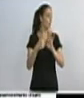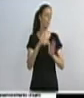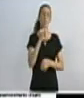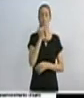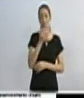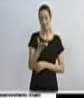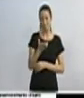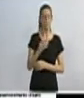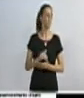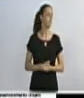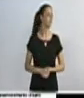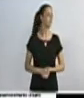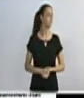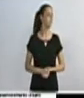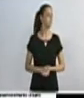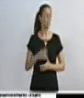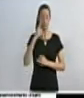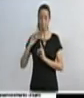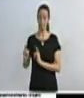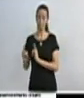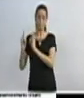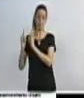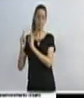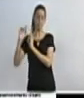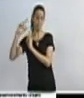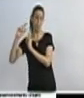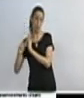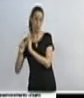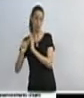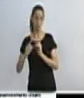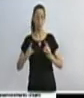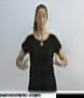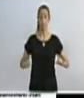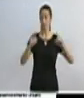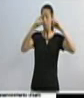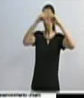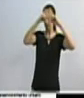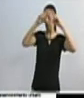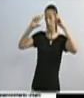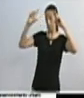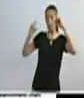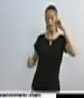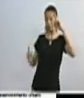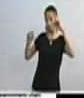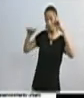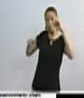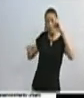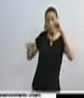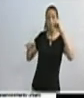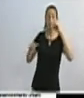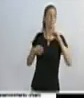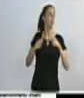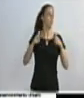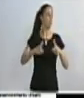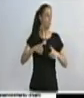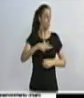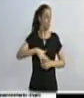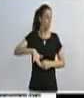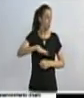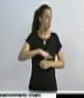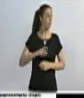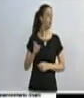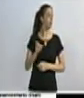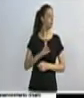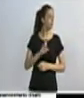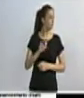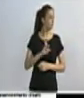um desenho explicando, né, a ideia. Então, num local que o zonamento é X, ou que possua uma